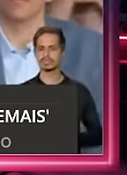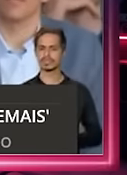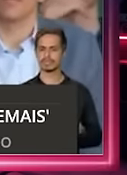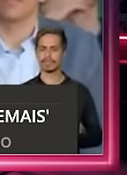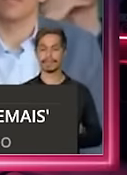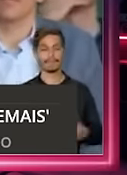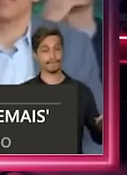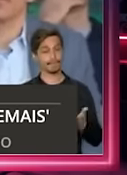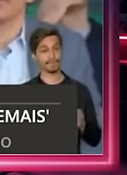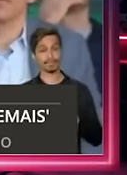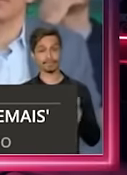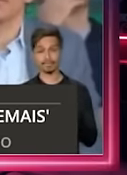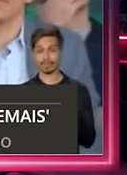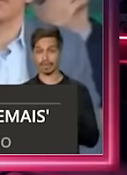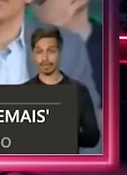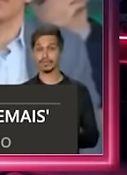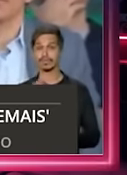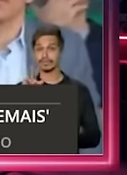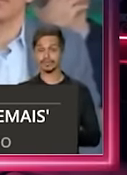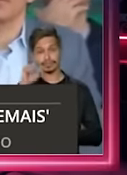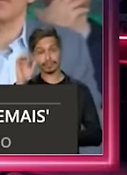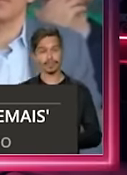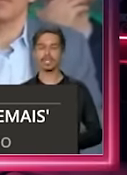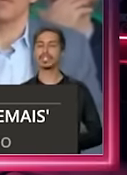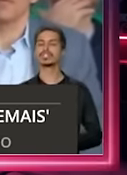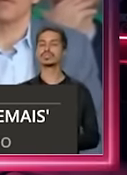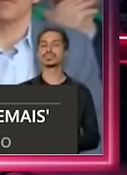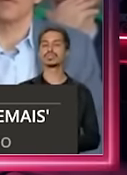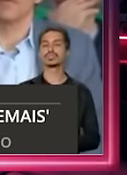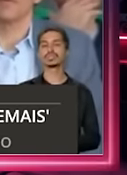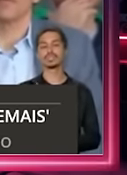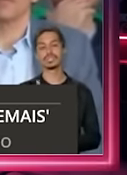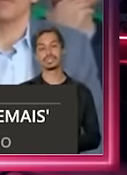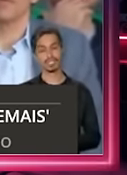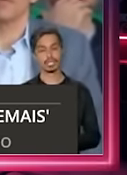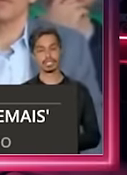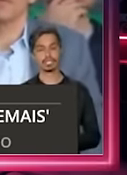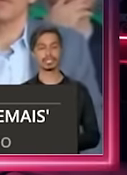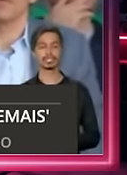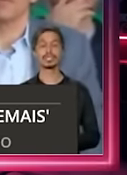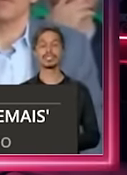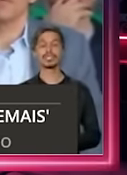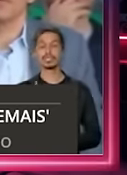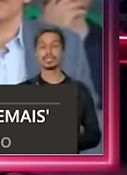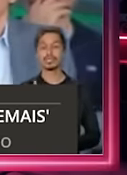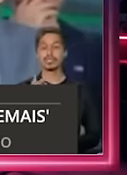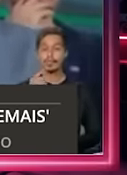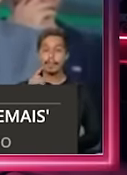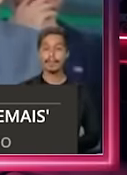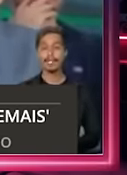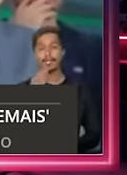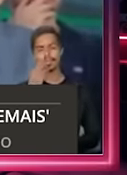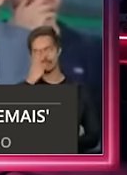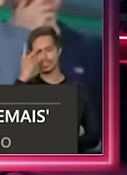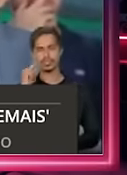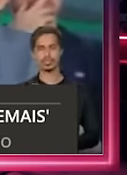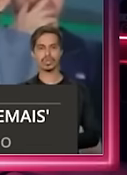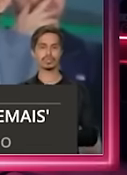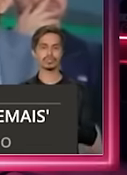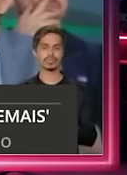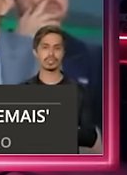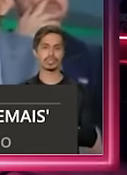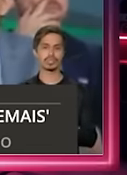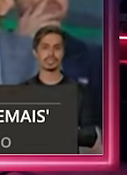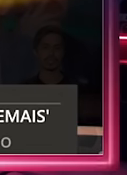família é o Brasil. São 213 milhões de filhos que nós temos que cuidar. E só vai dar certo se a economia